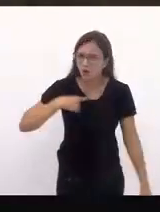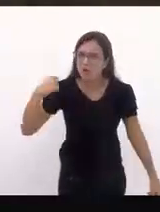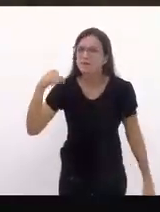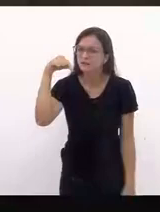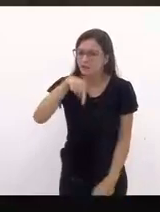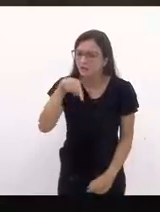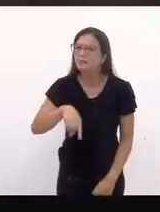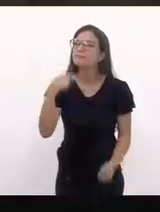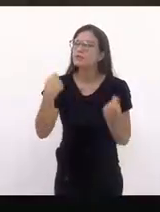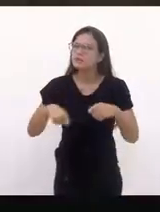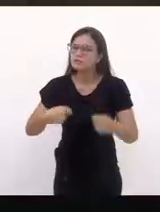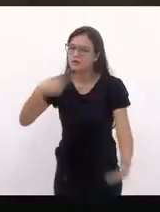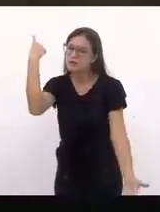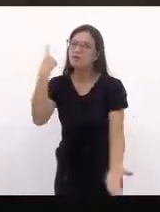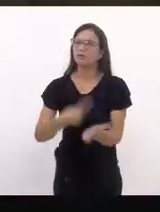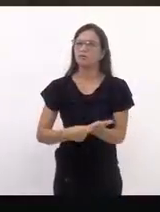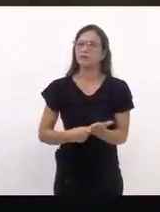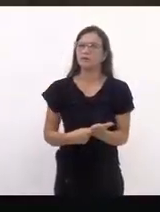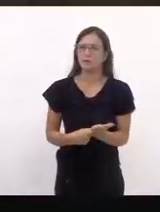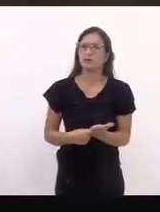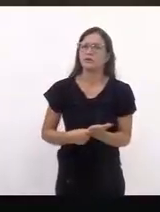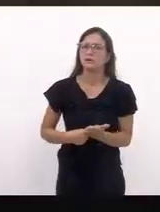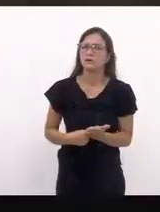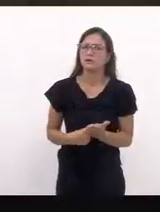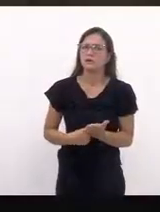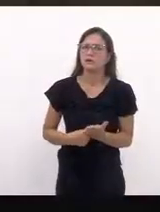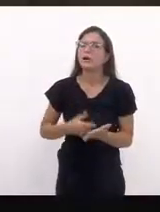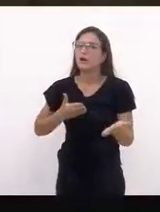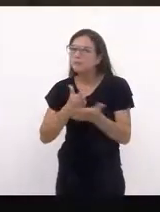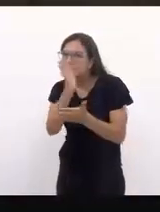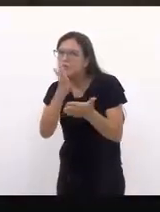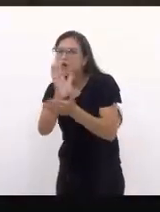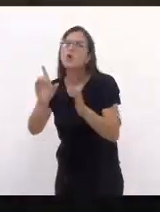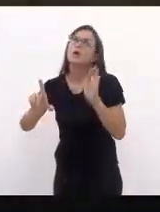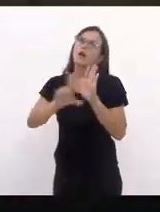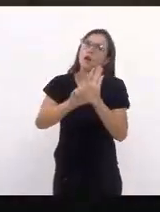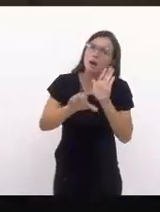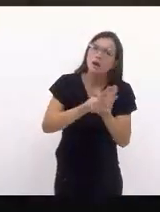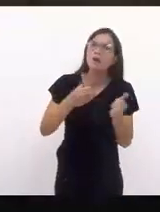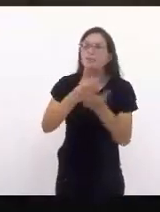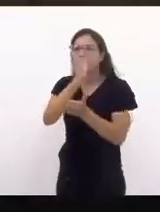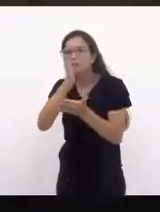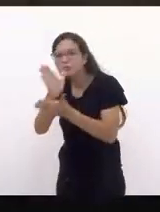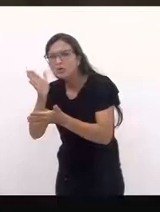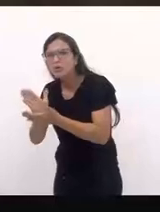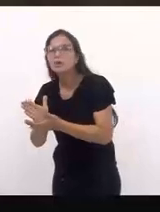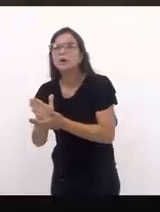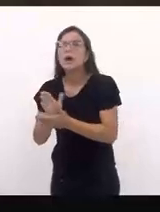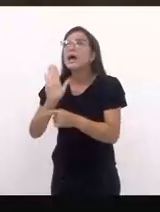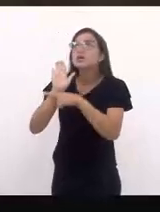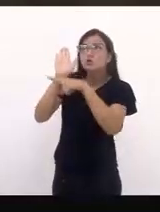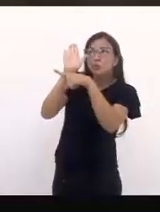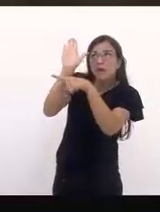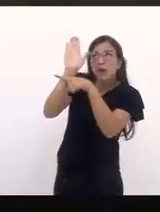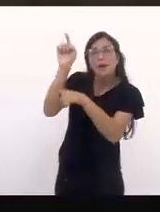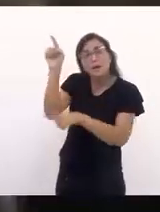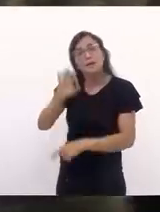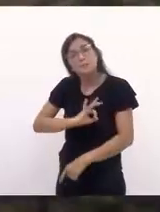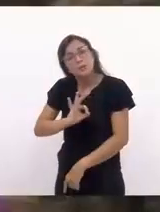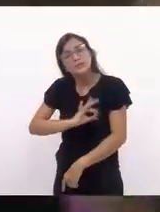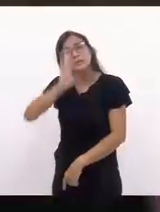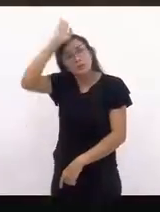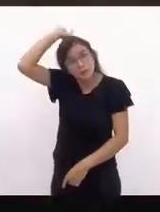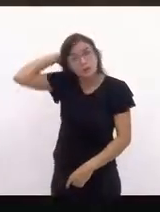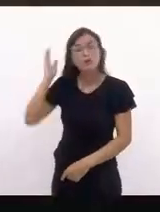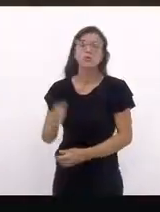Parlamento e nós estamos temos aprovar leis para deles perito excesso de guerreiros Inclusive eu sou